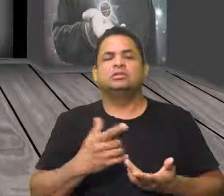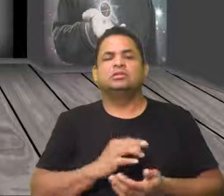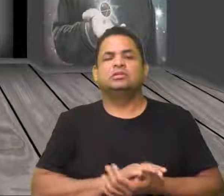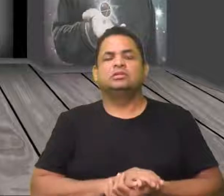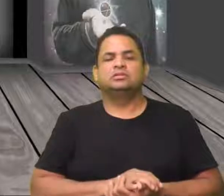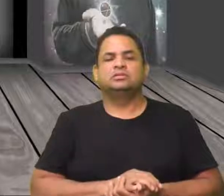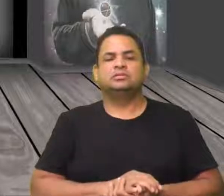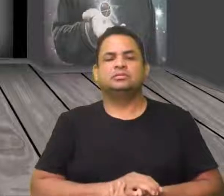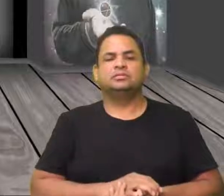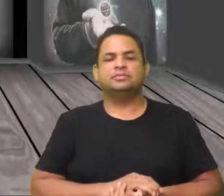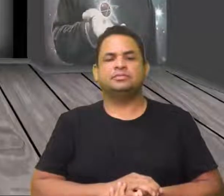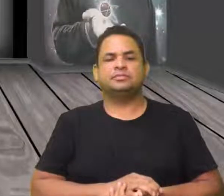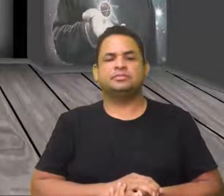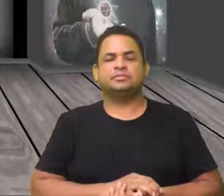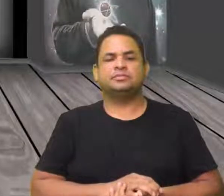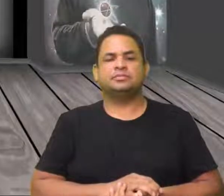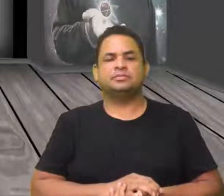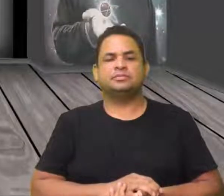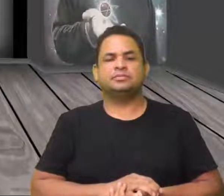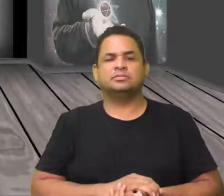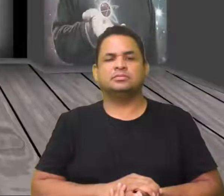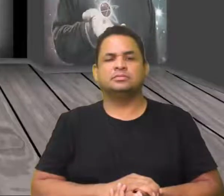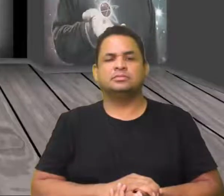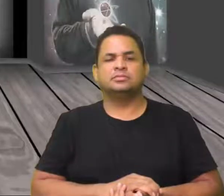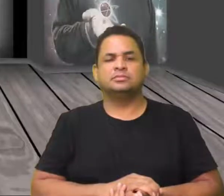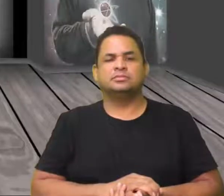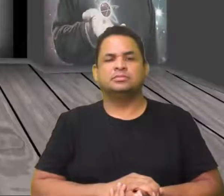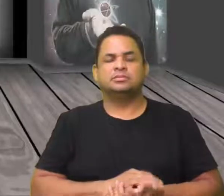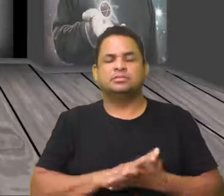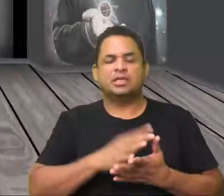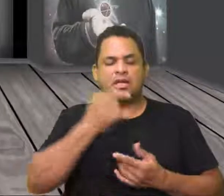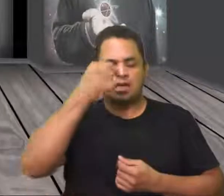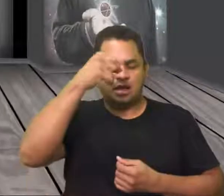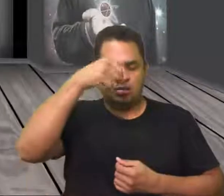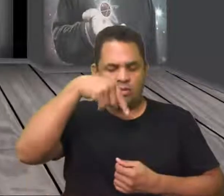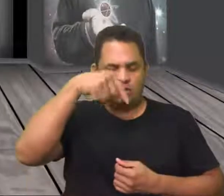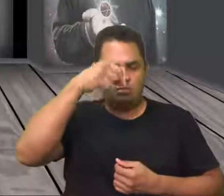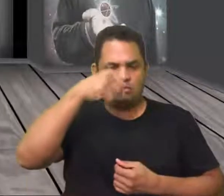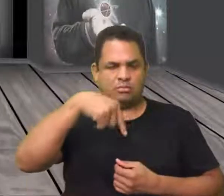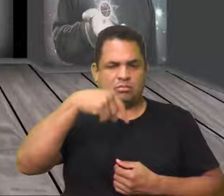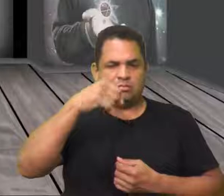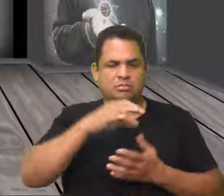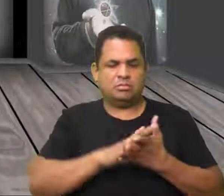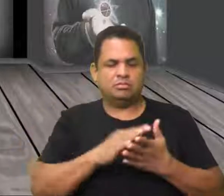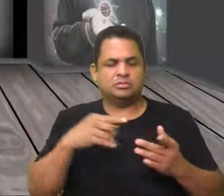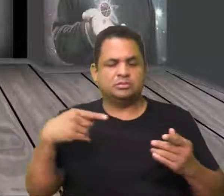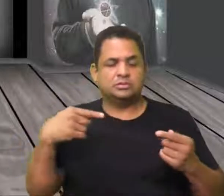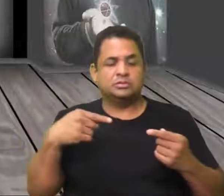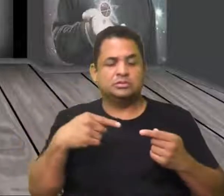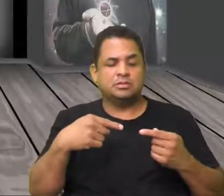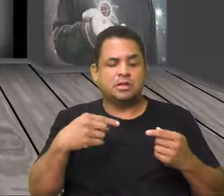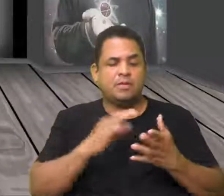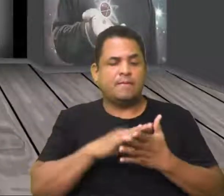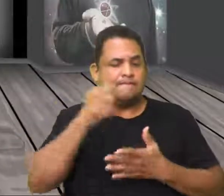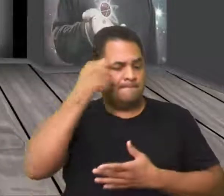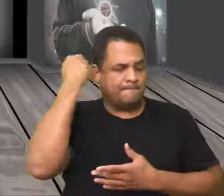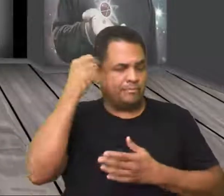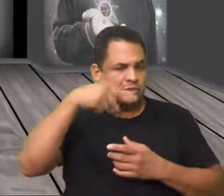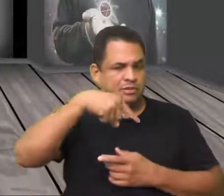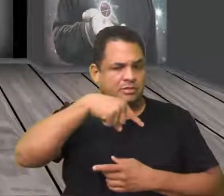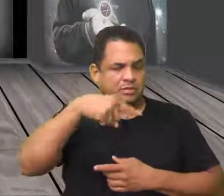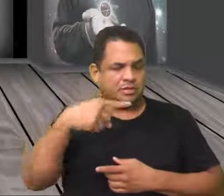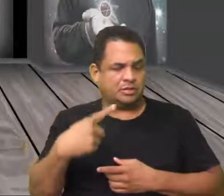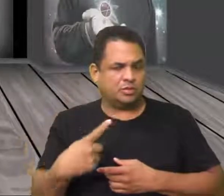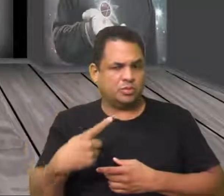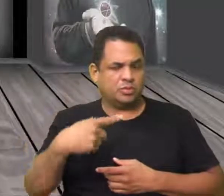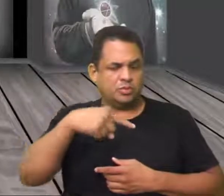olha só, você tem ali, vamos supor assim, tá caindo um filete de água. Aí você vem, aproxima o pente, o que que acontece? Ele vai curvar.